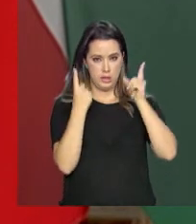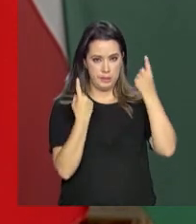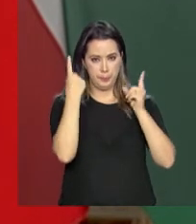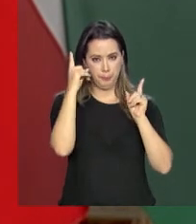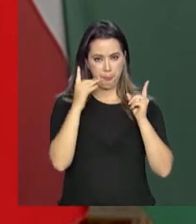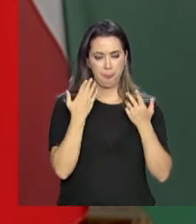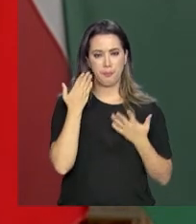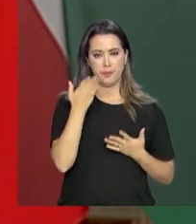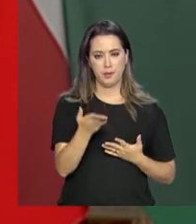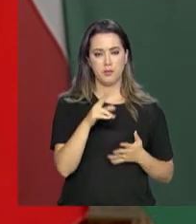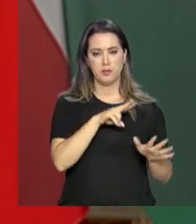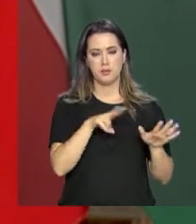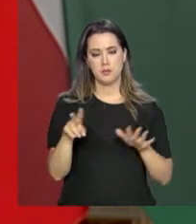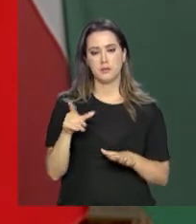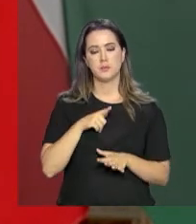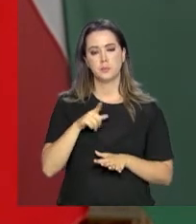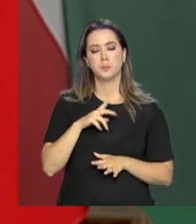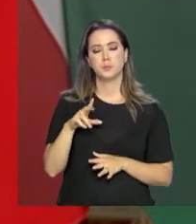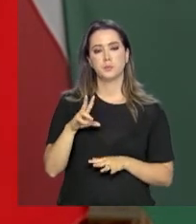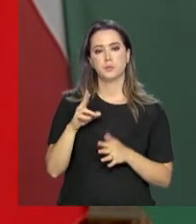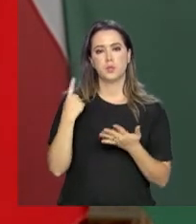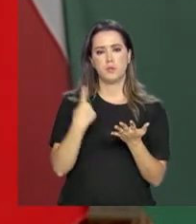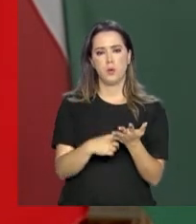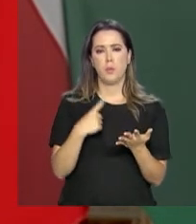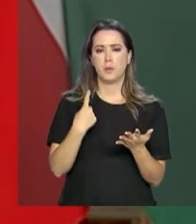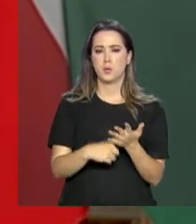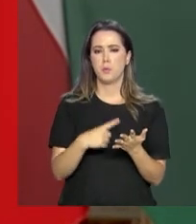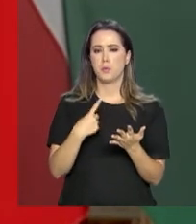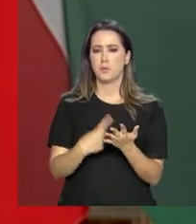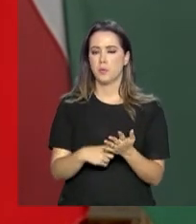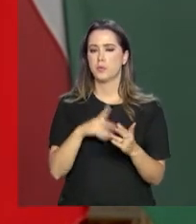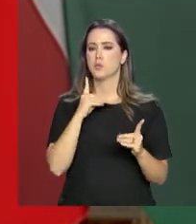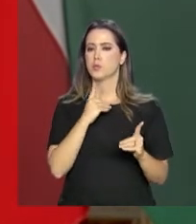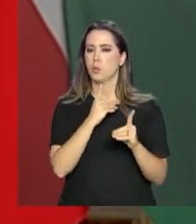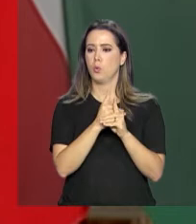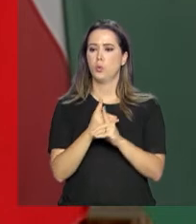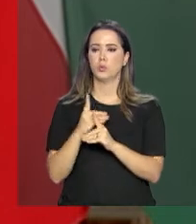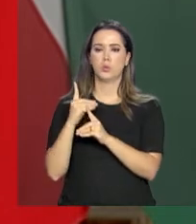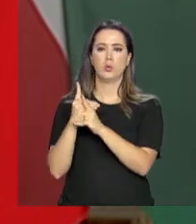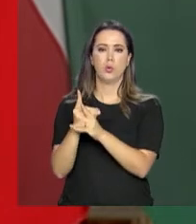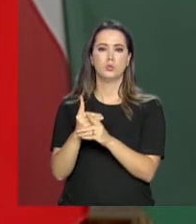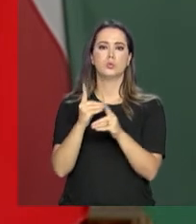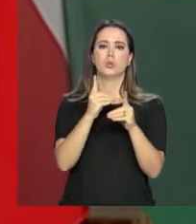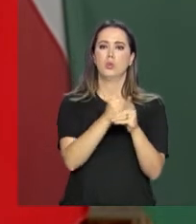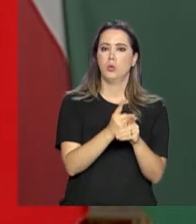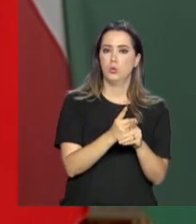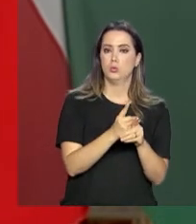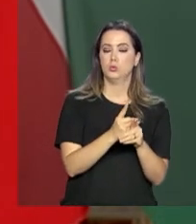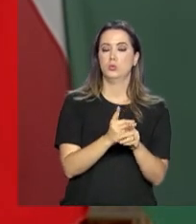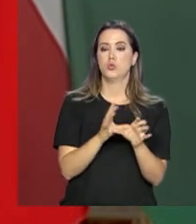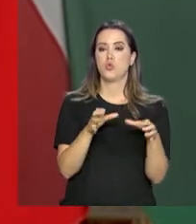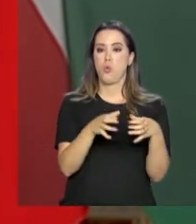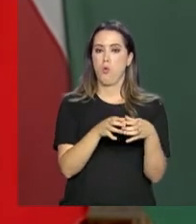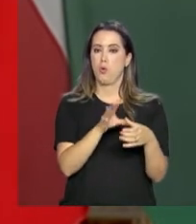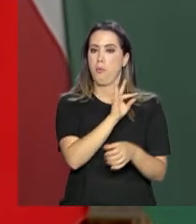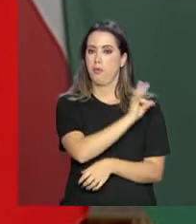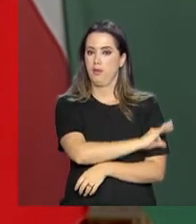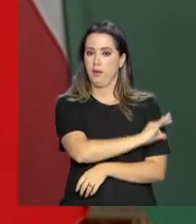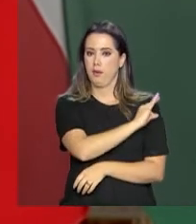nessa semana ainda tivemos uma série de encontros na área de defesa no nível técnico e